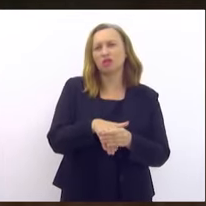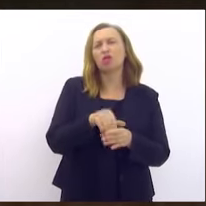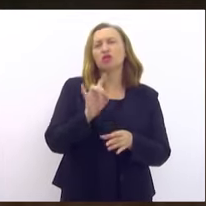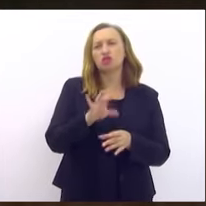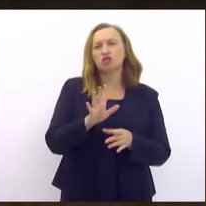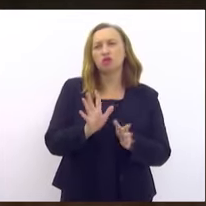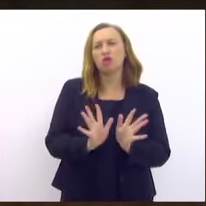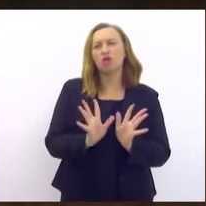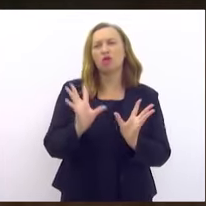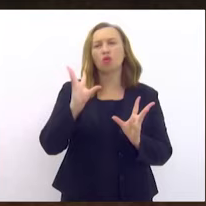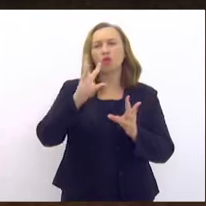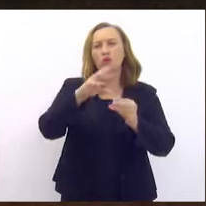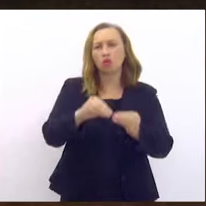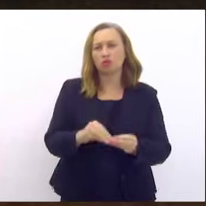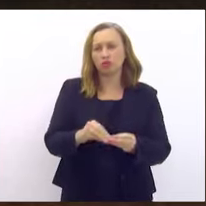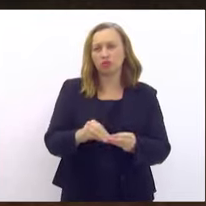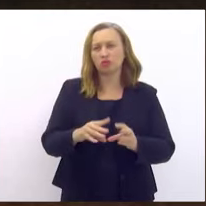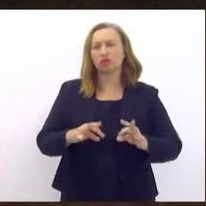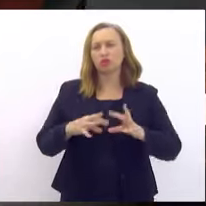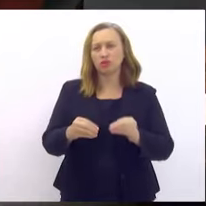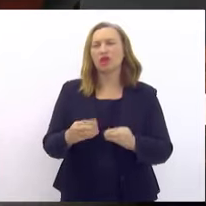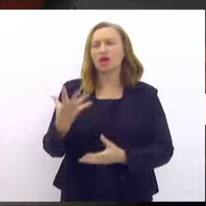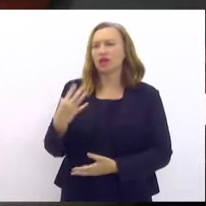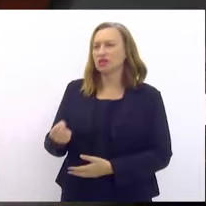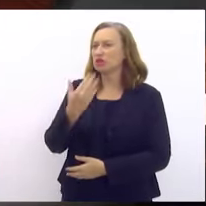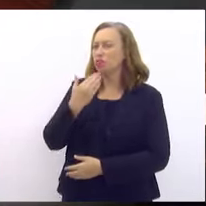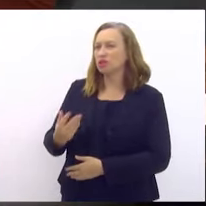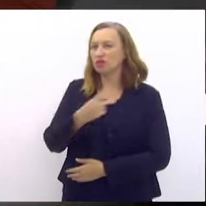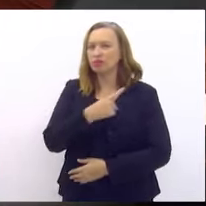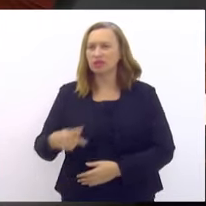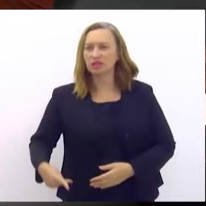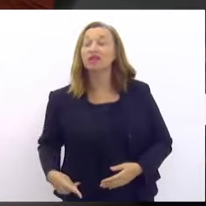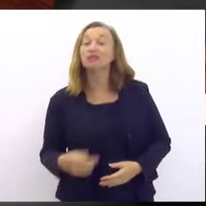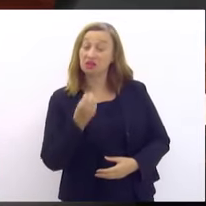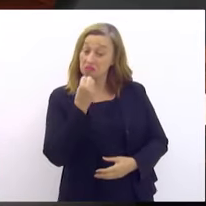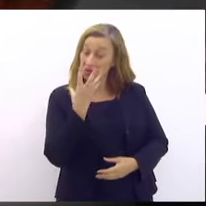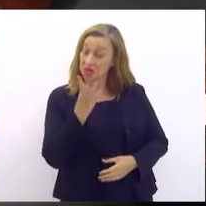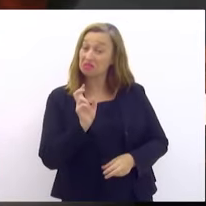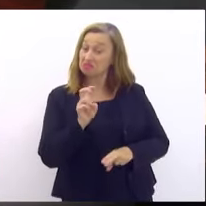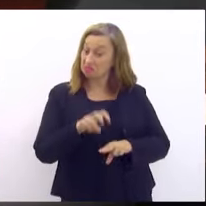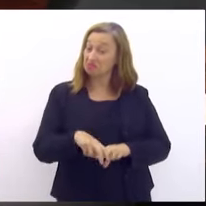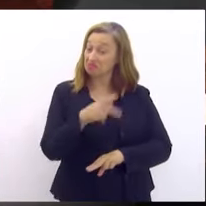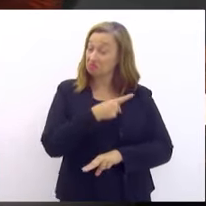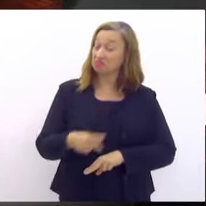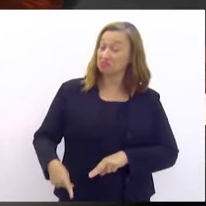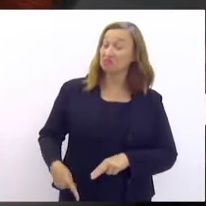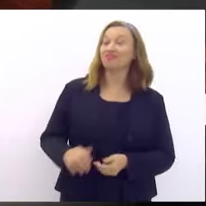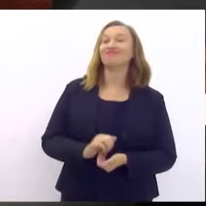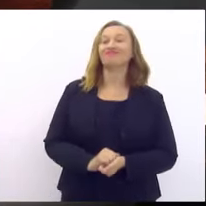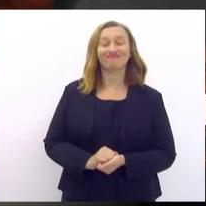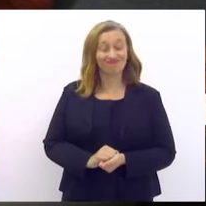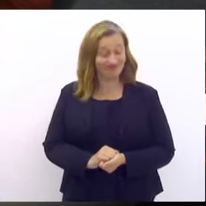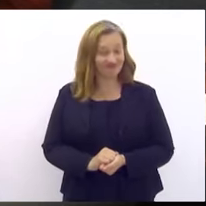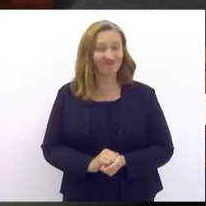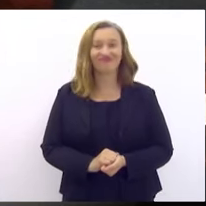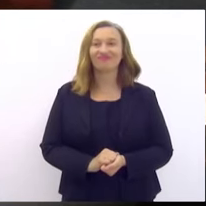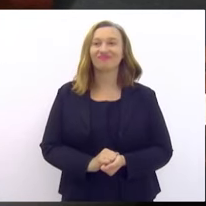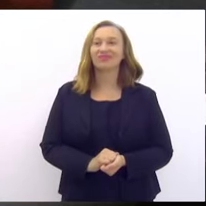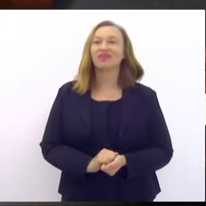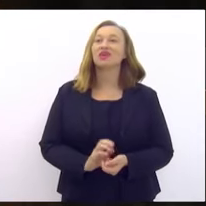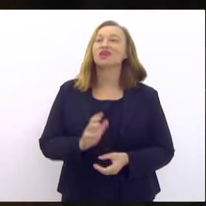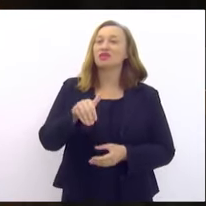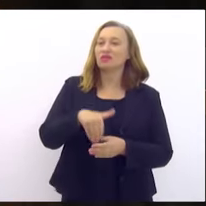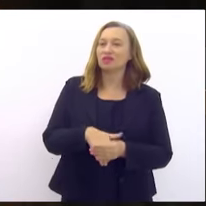substitutivo a presidência defere o pedido de vossa excelência OB vossa excelência fica muito bem presidindo a sessão em